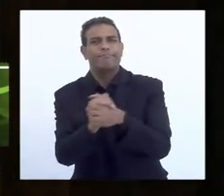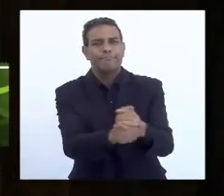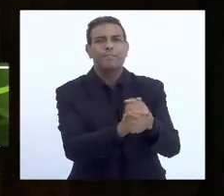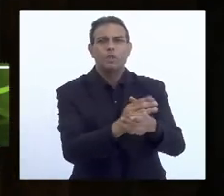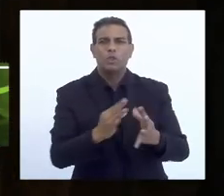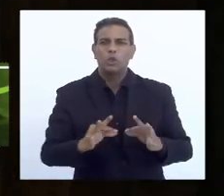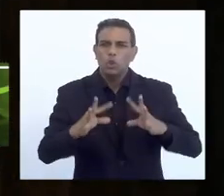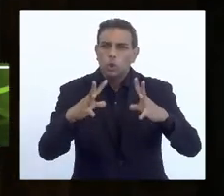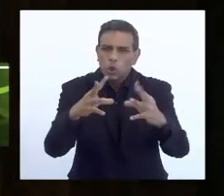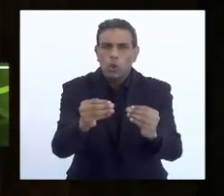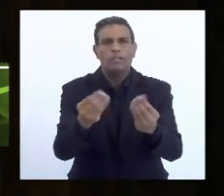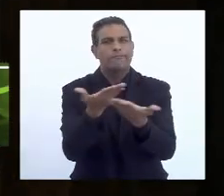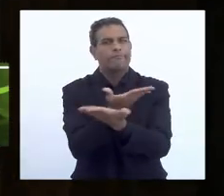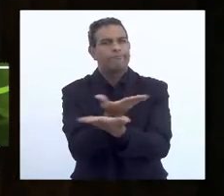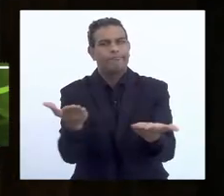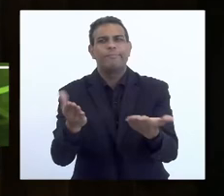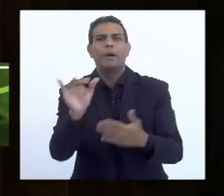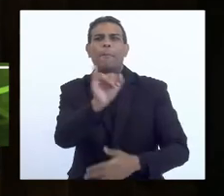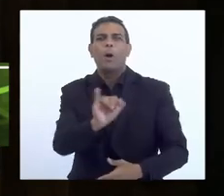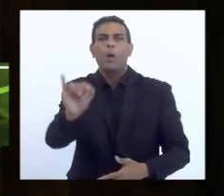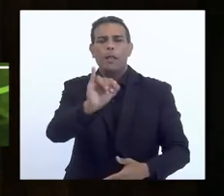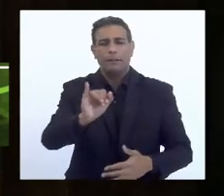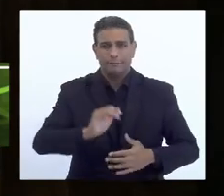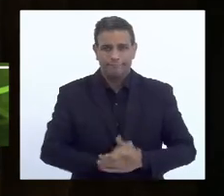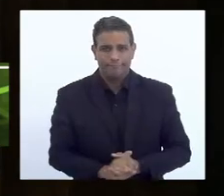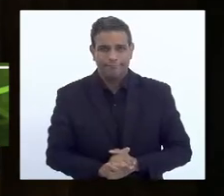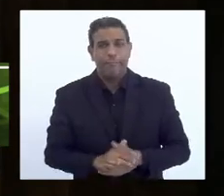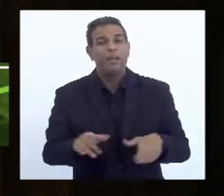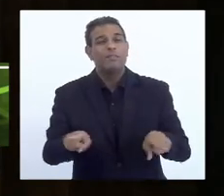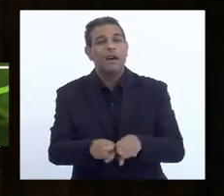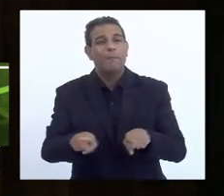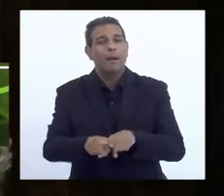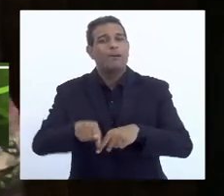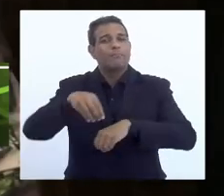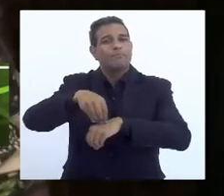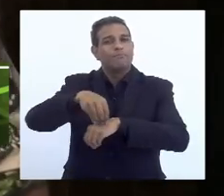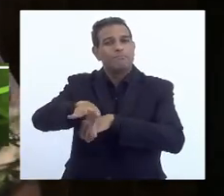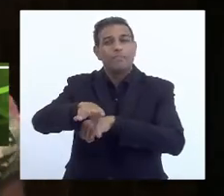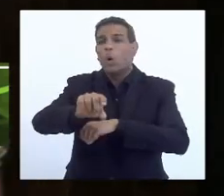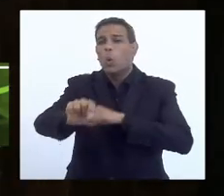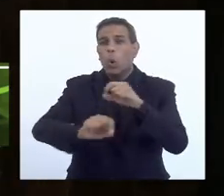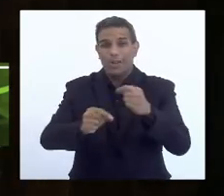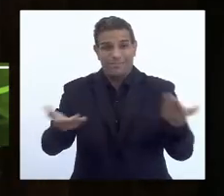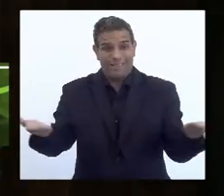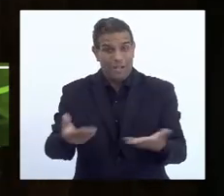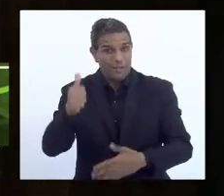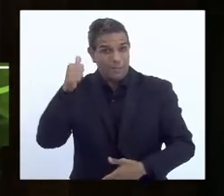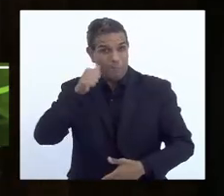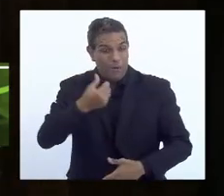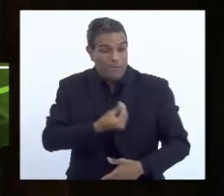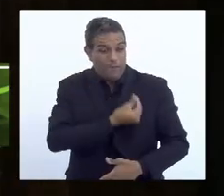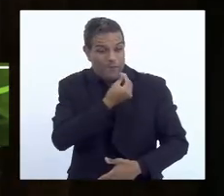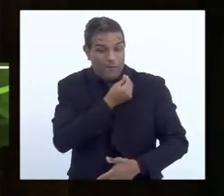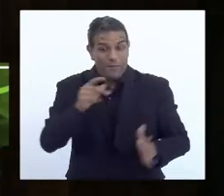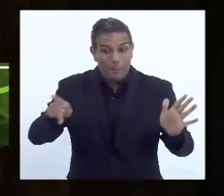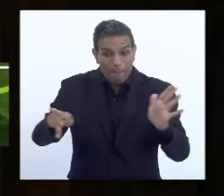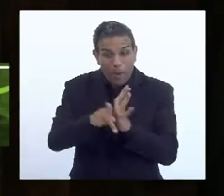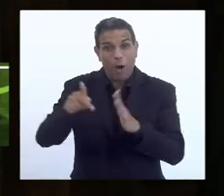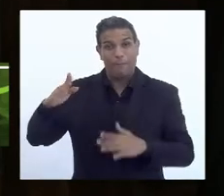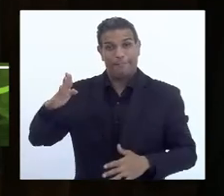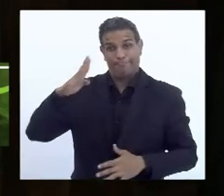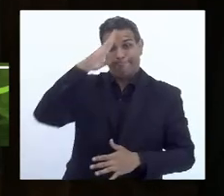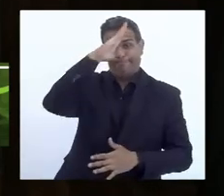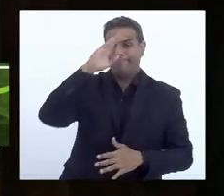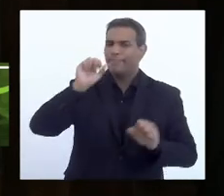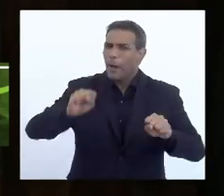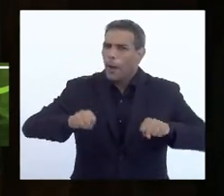aqui nessa audiência tão importante. Queria que falar que ser mulher no governo Bolsonaro, ser mulher no nosso país é um grande